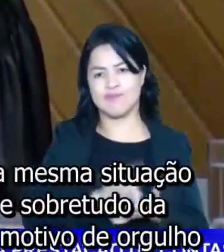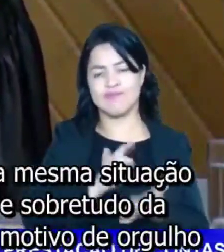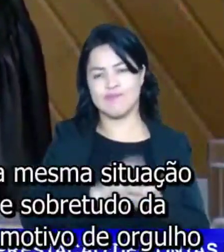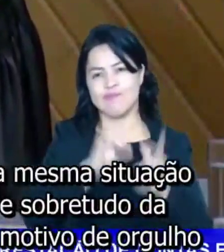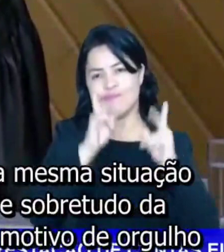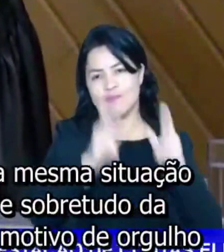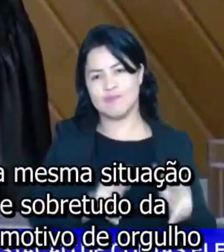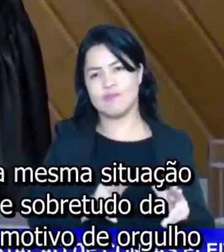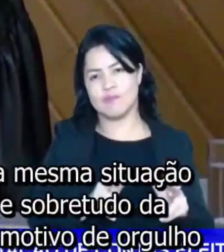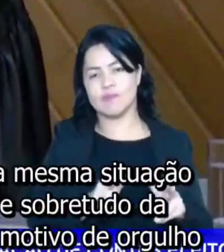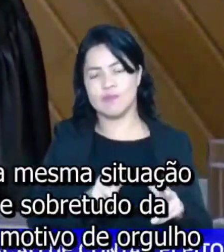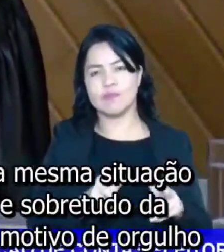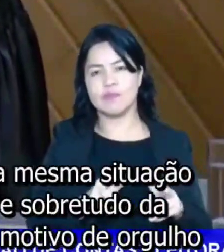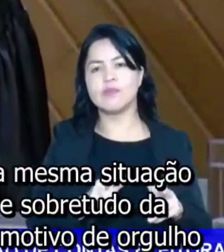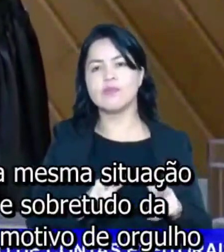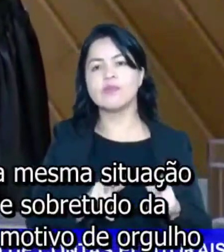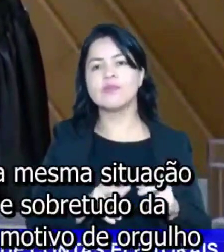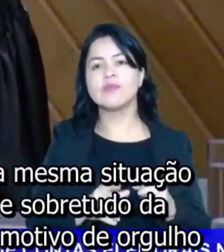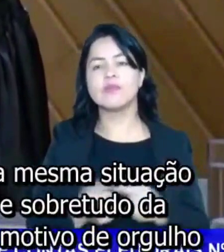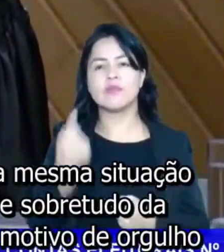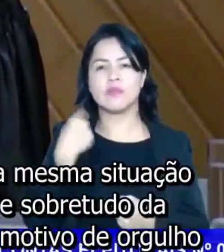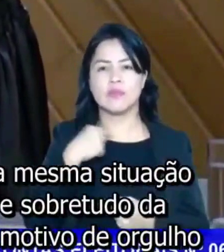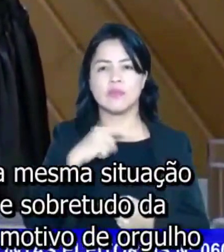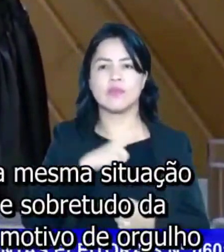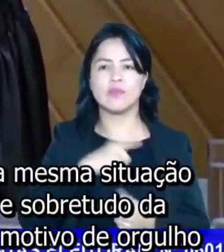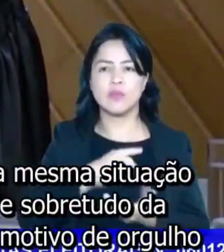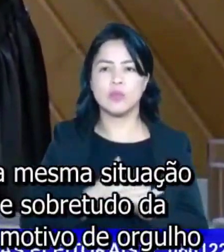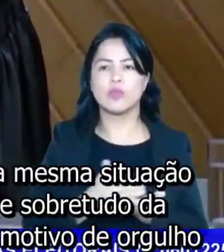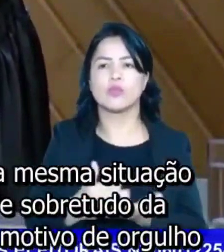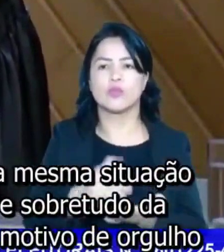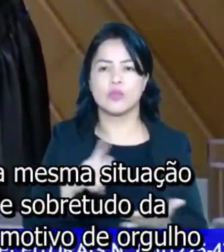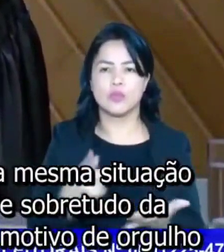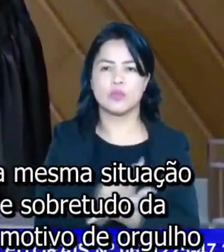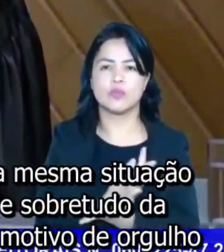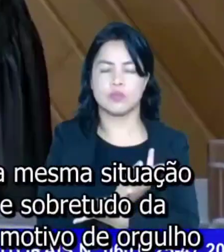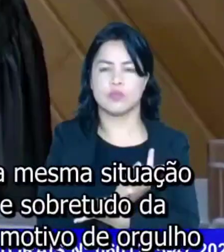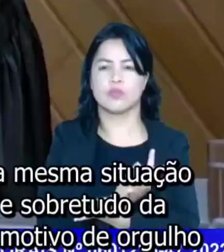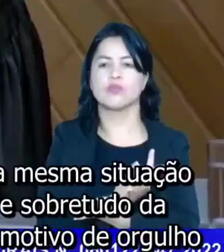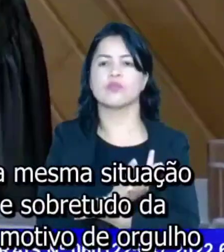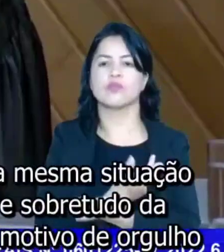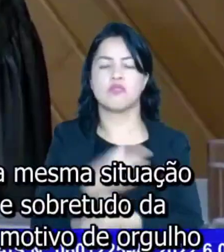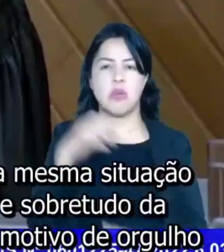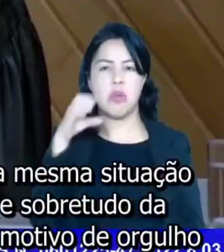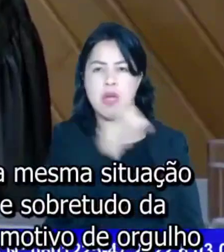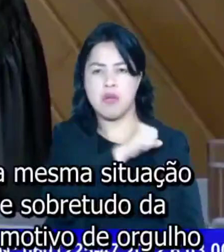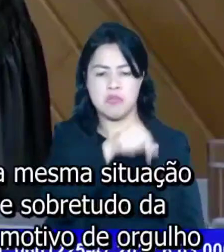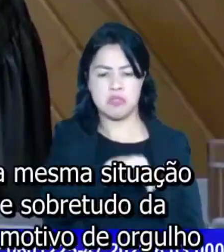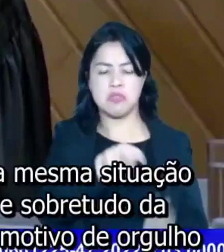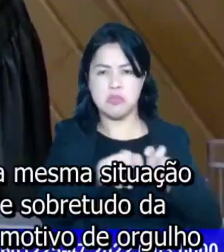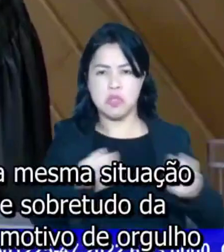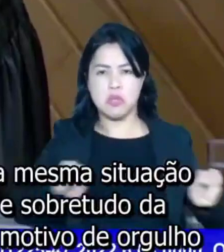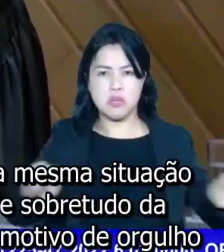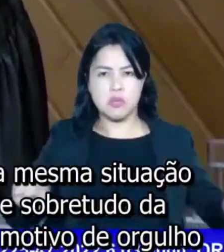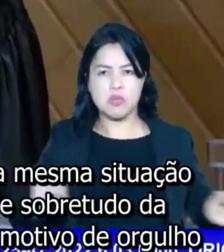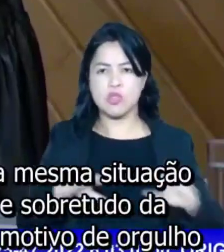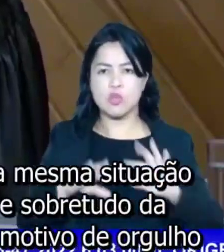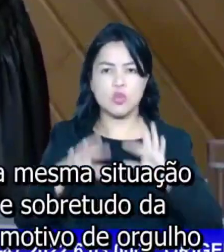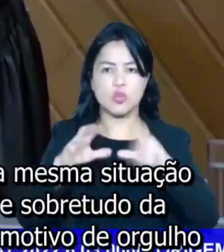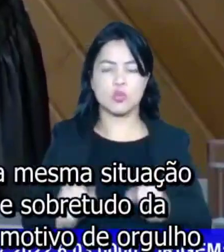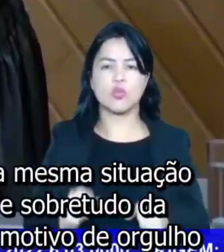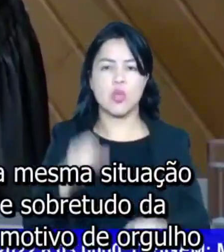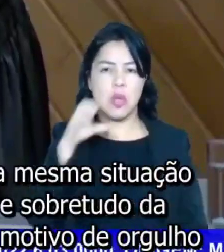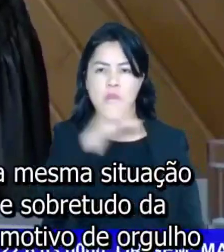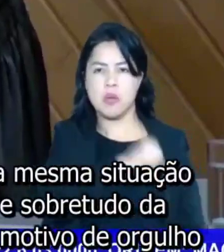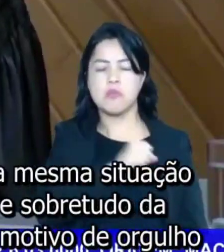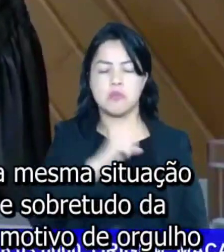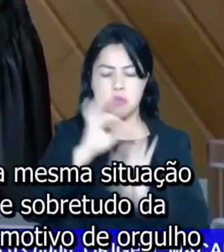mesa, a mesma desembargador situação, Mário Júnior. e ele decorre exatamente da agilidade deste tribunal e, sobretudo, da